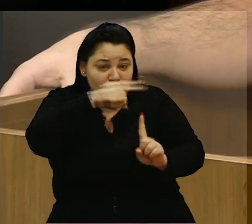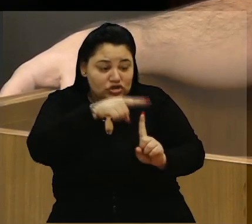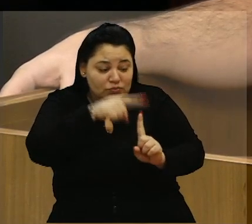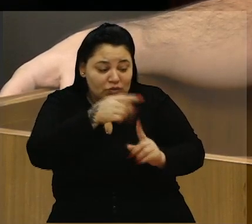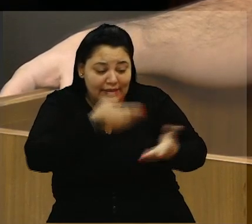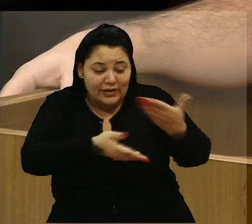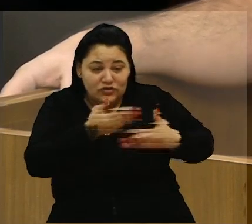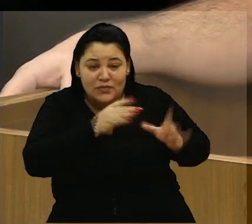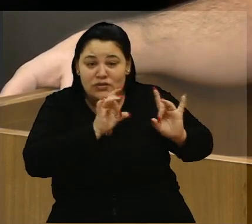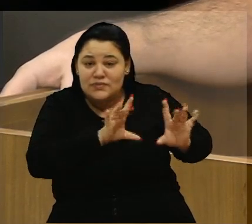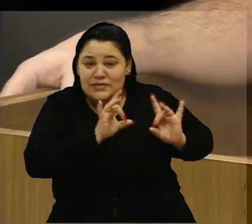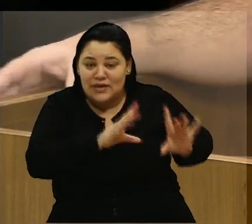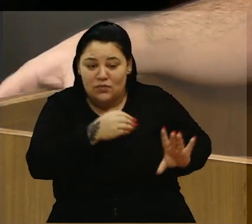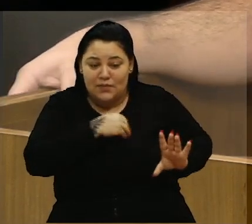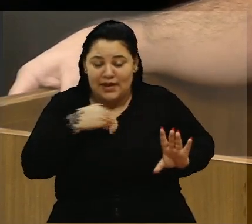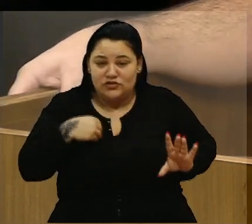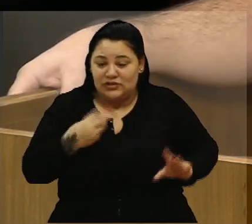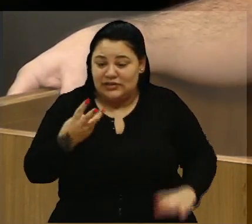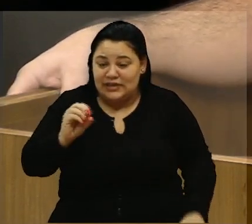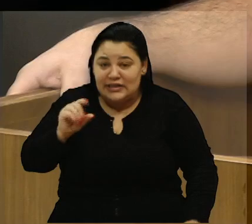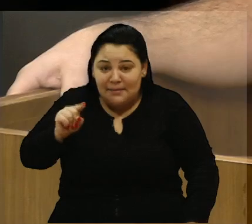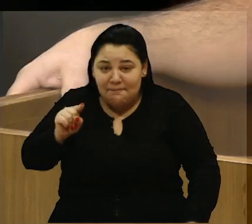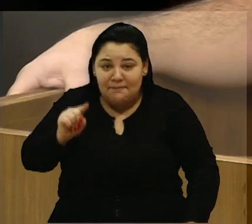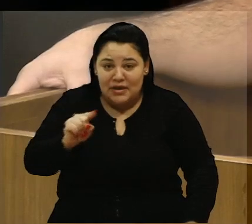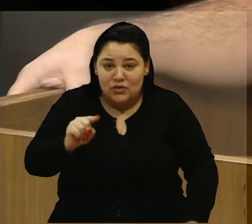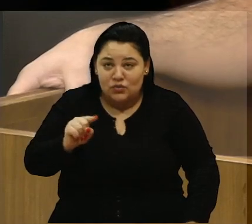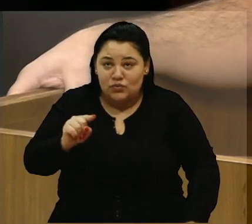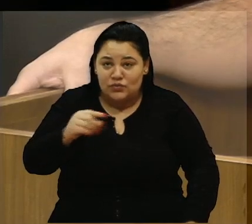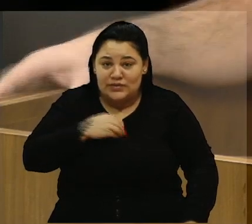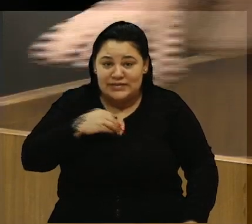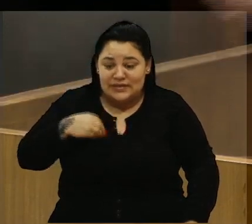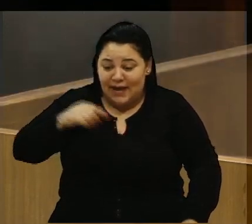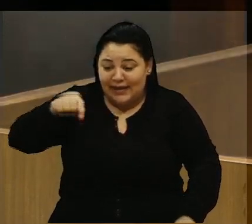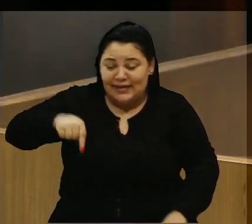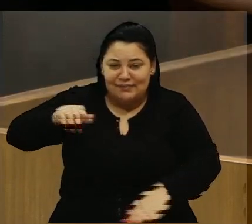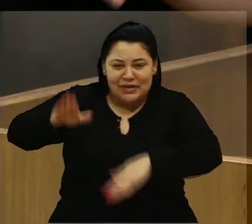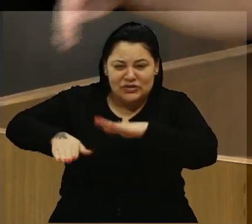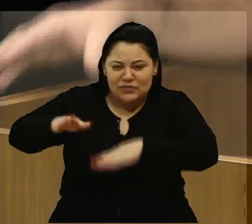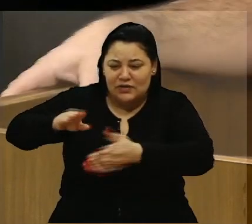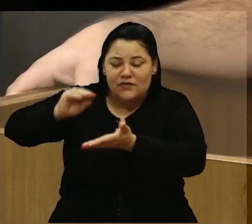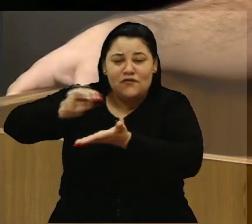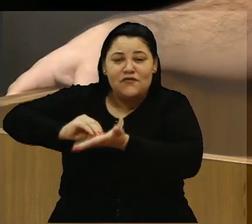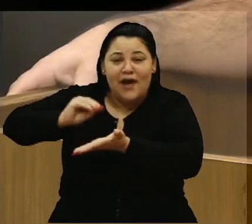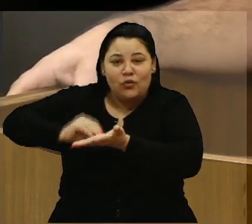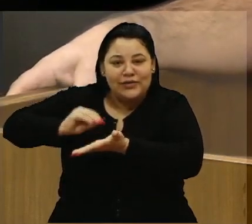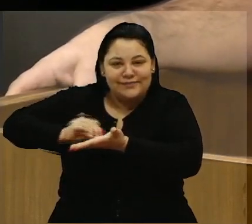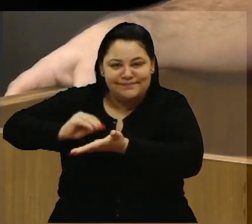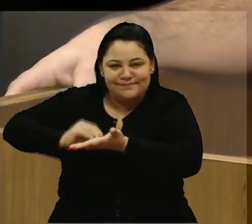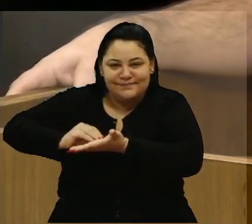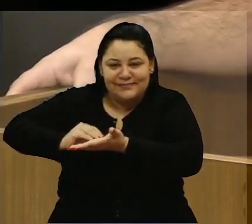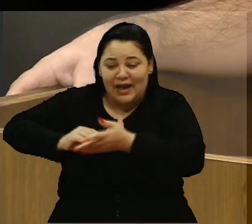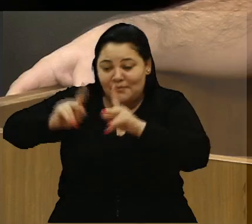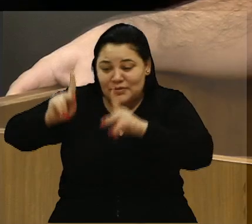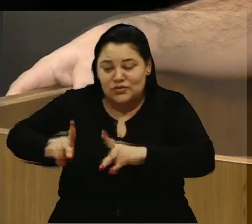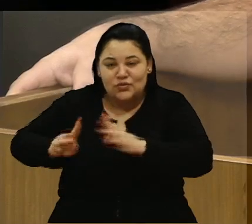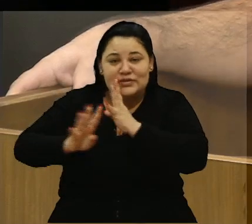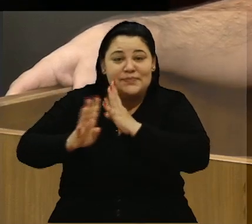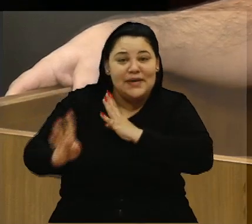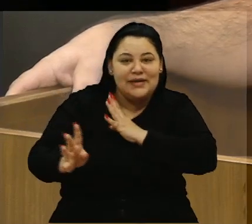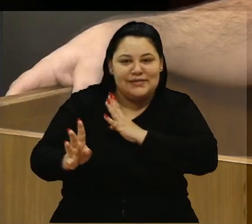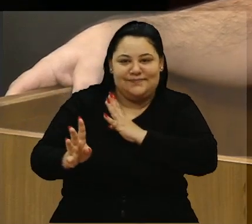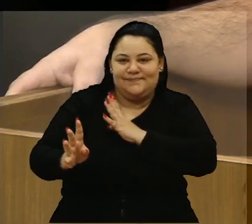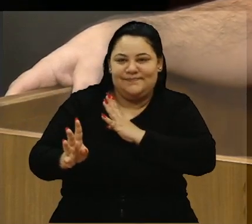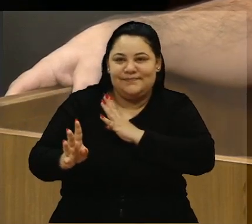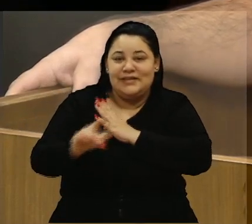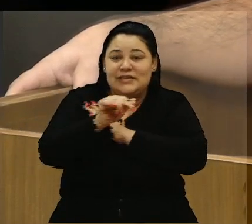especialista. 30 mil exames, uma média, faltando em Caxias, que as pessoas estão na lista de espera. Em torno de 7 mil